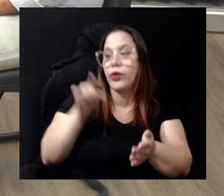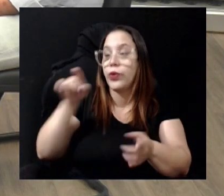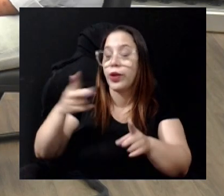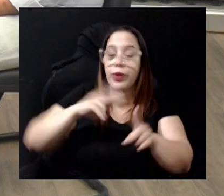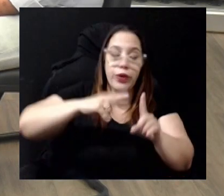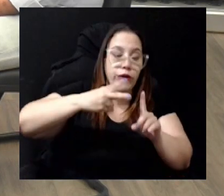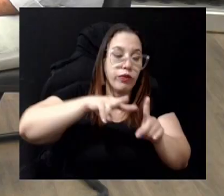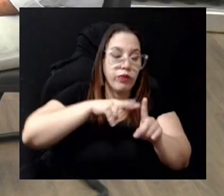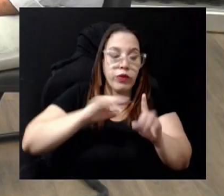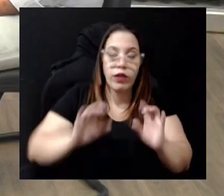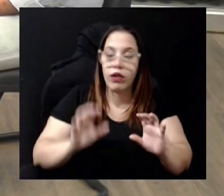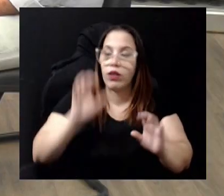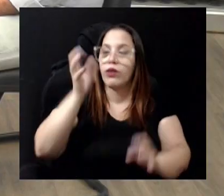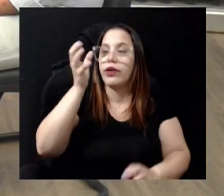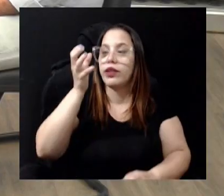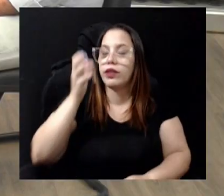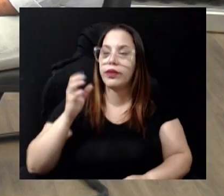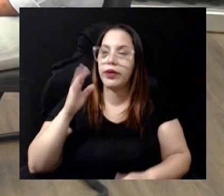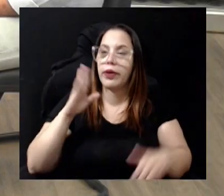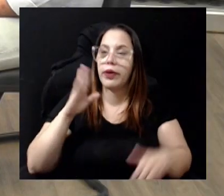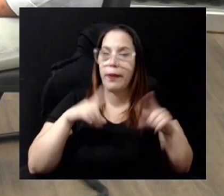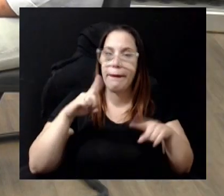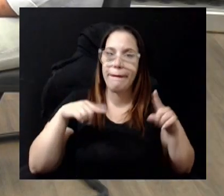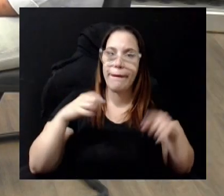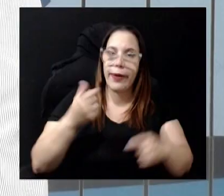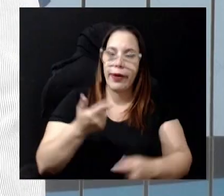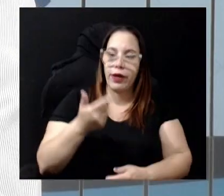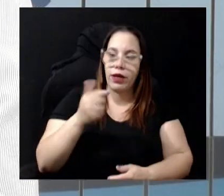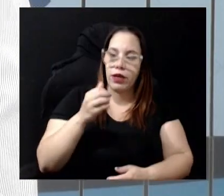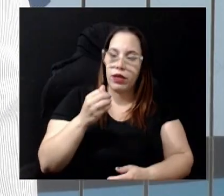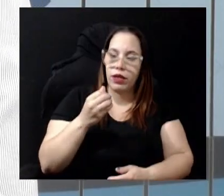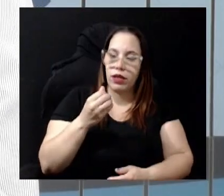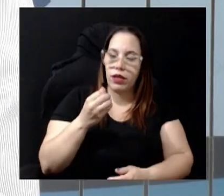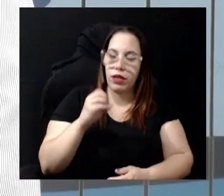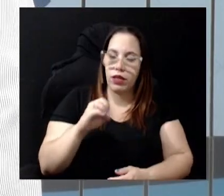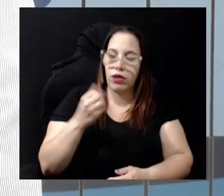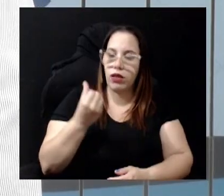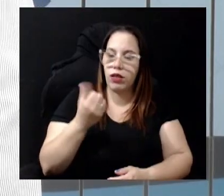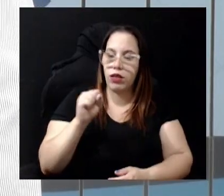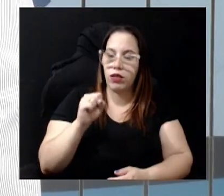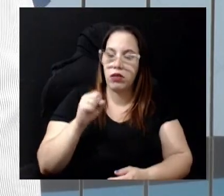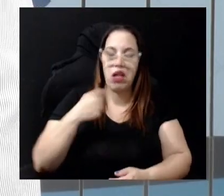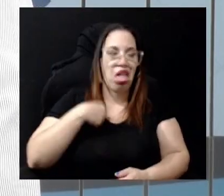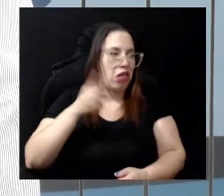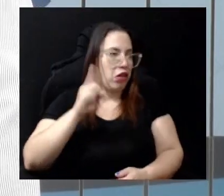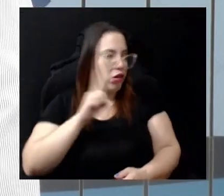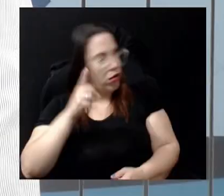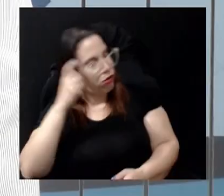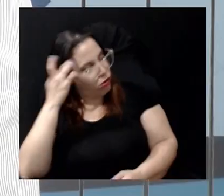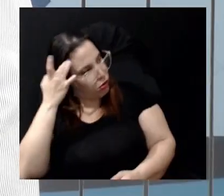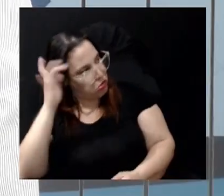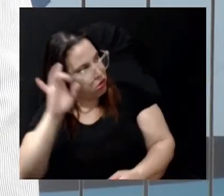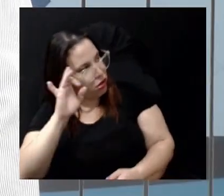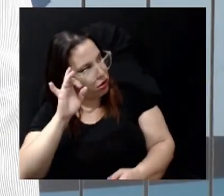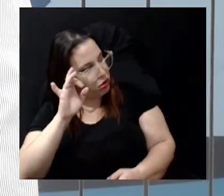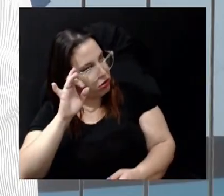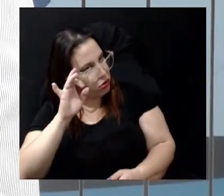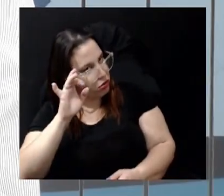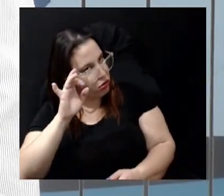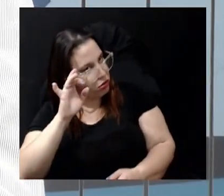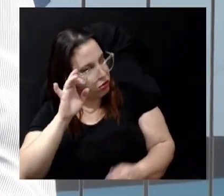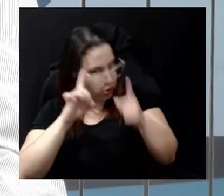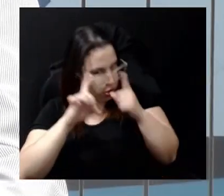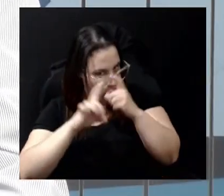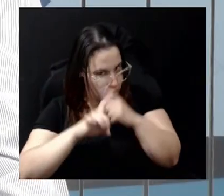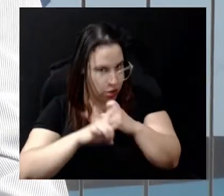acontecendo mais ou menos o que aconteceu lá em 2018? Não acho difícil, talvez o pior dos mundos seja a ausência de decisão.